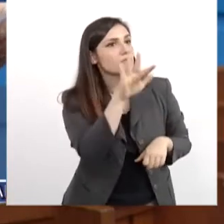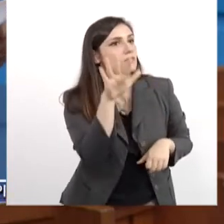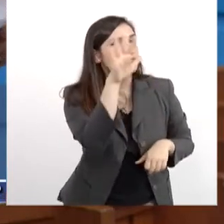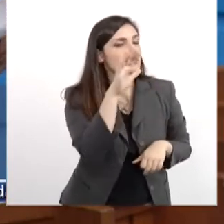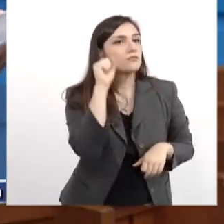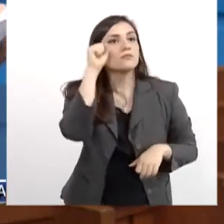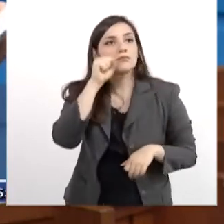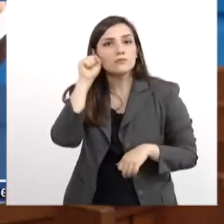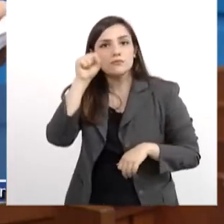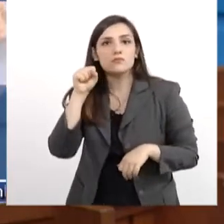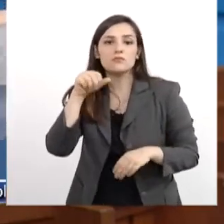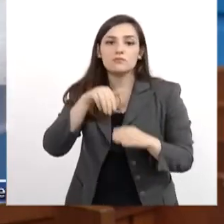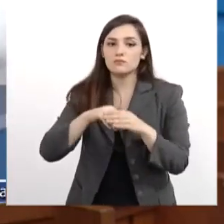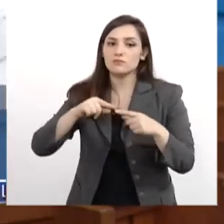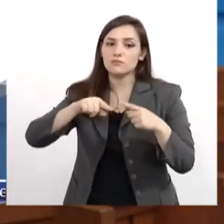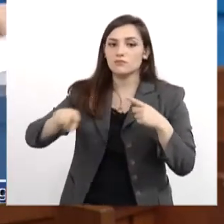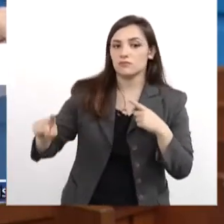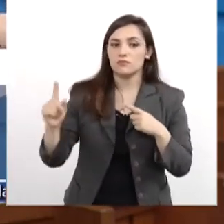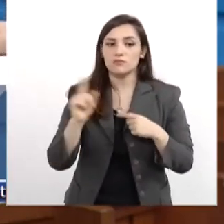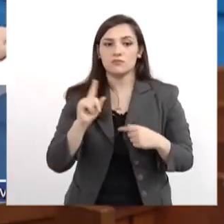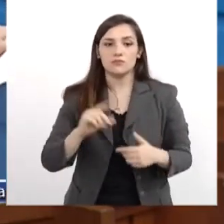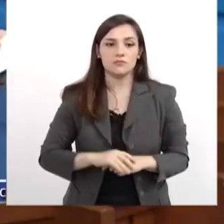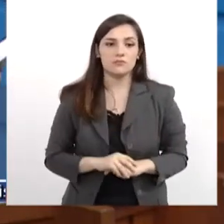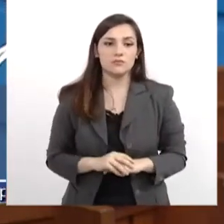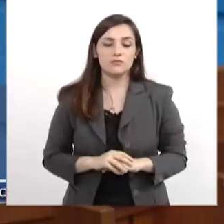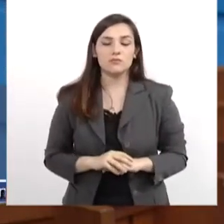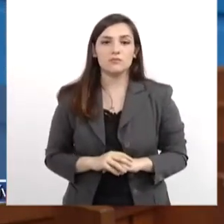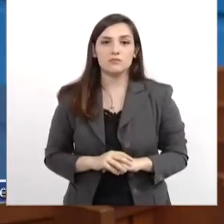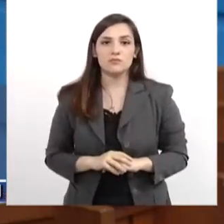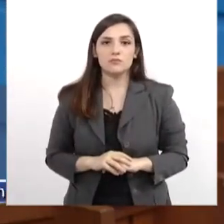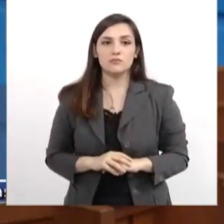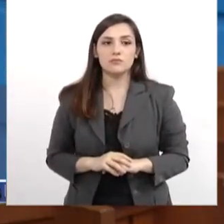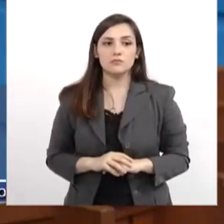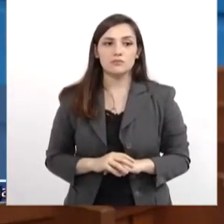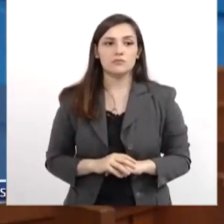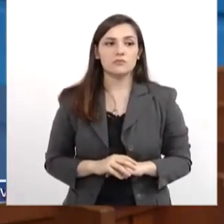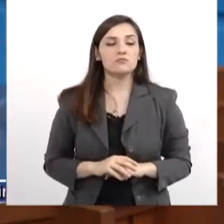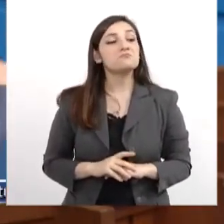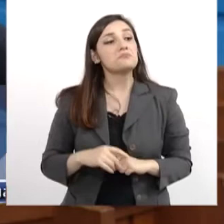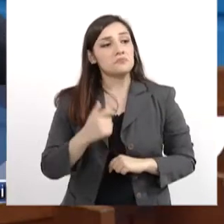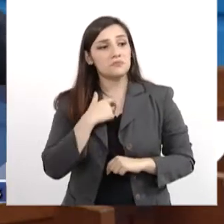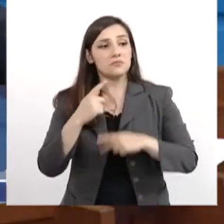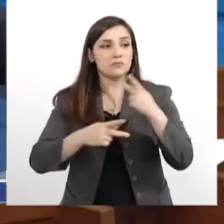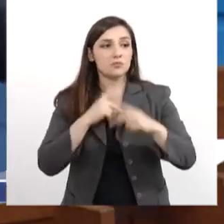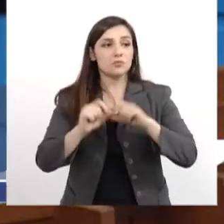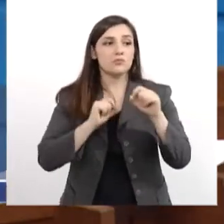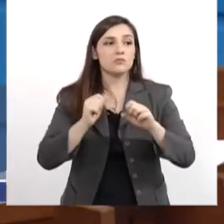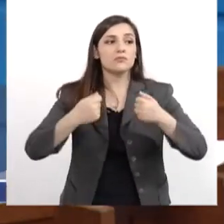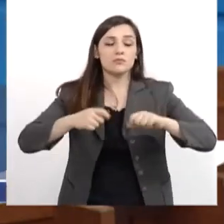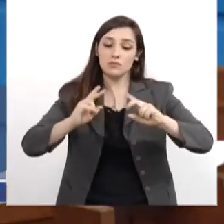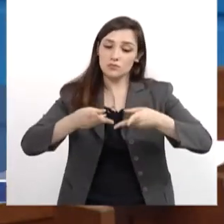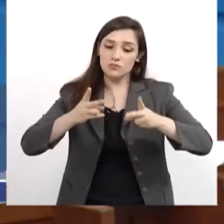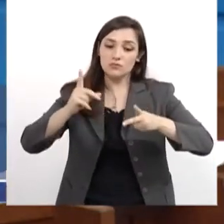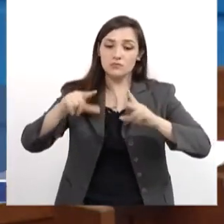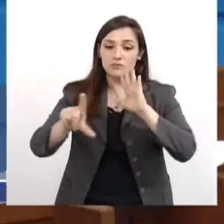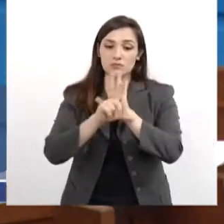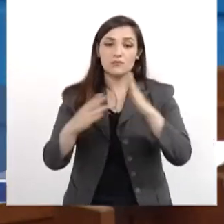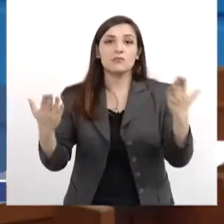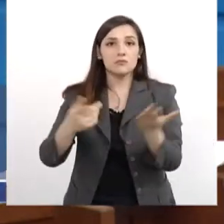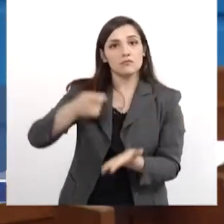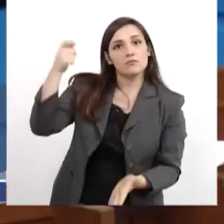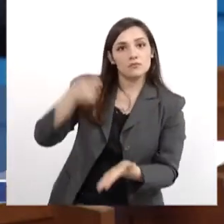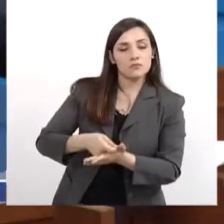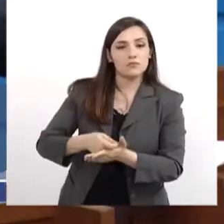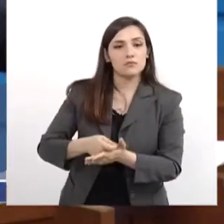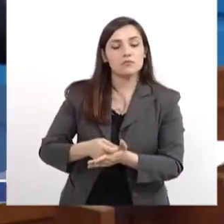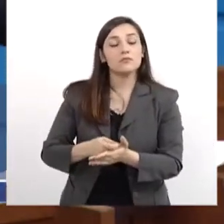votem contra este projeto e, de fato, prevaleça a lei que está em vigor,